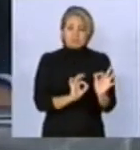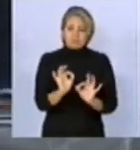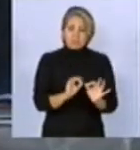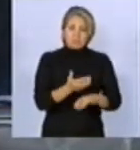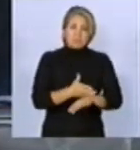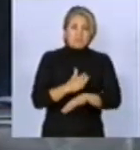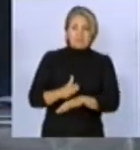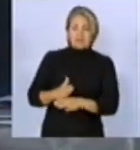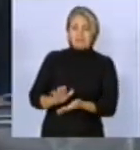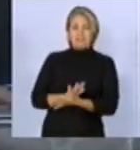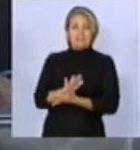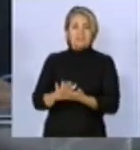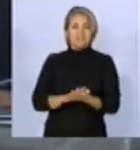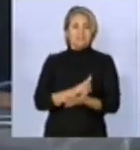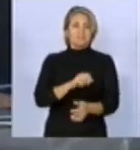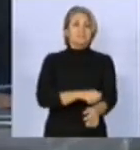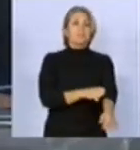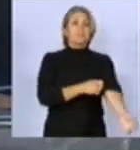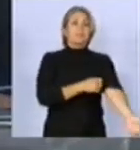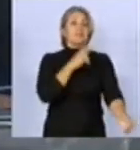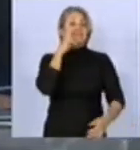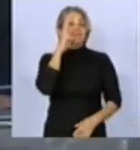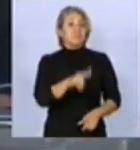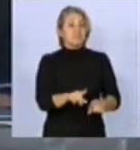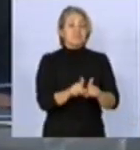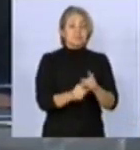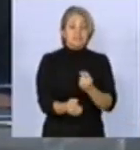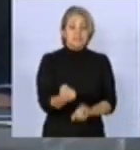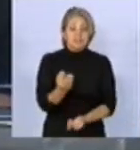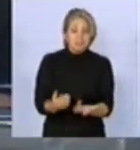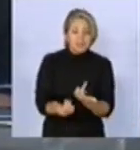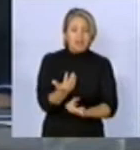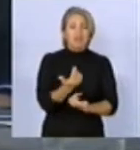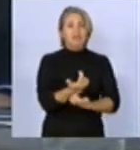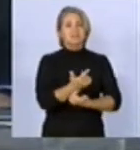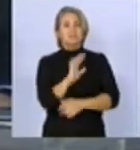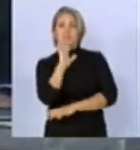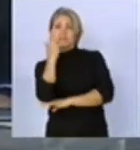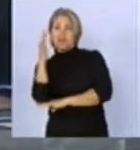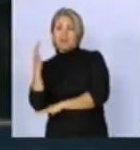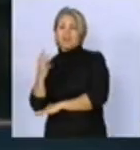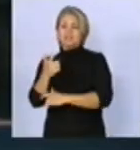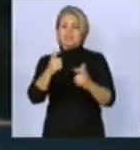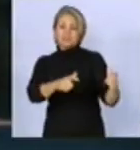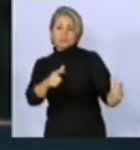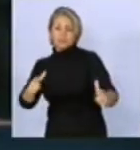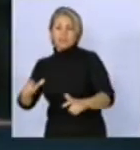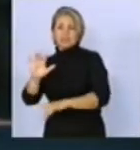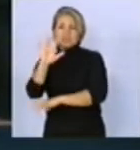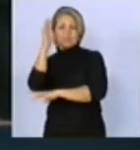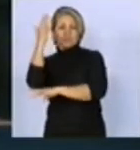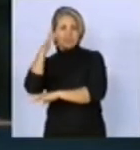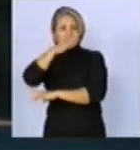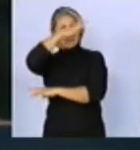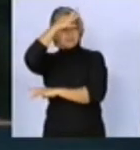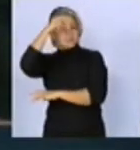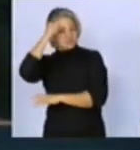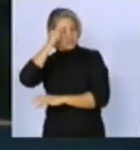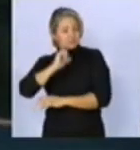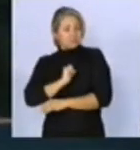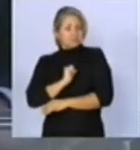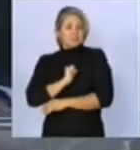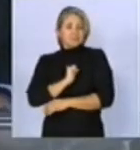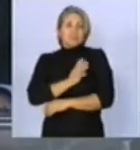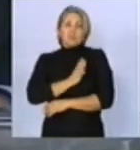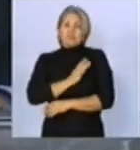vê e quando a gente vê queimadas em Pampas e mata atlântica e Caatinga e floresta amazônica parte o